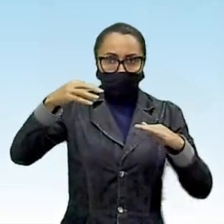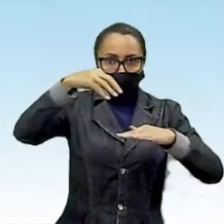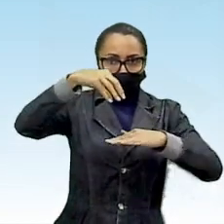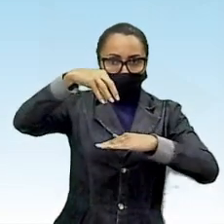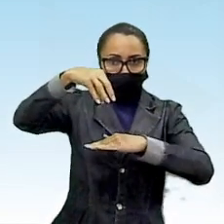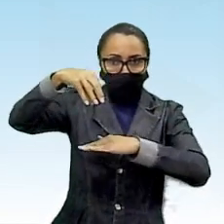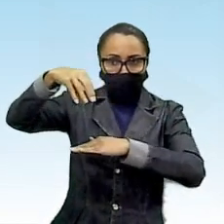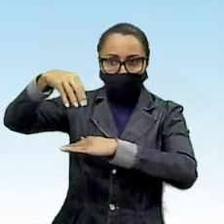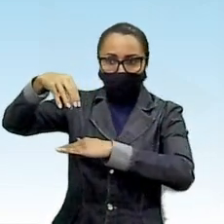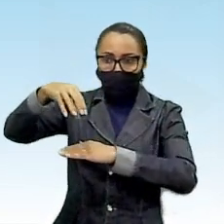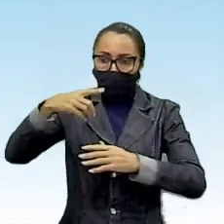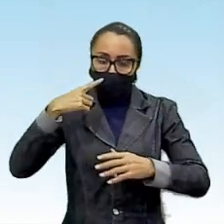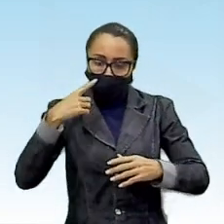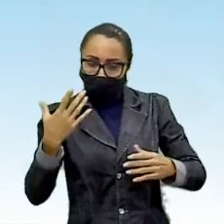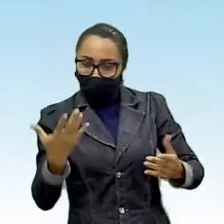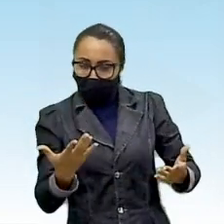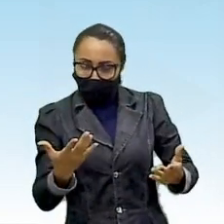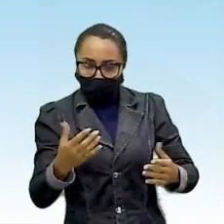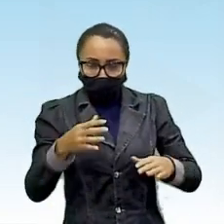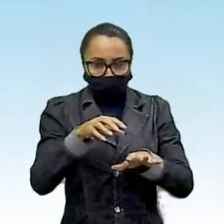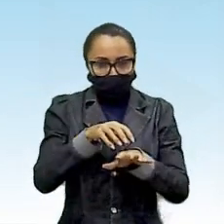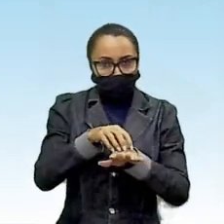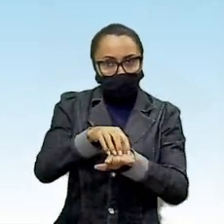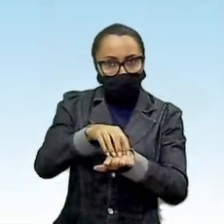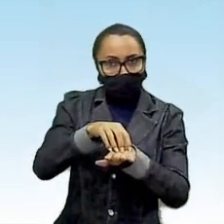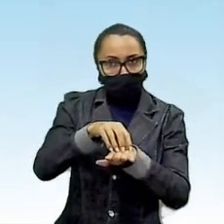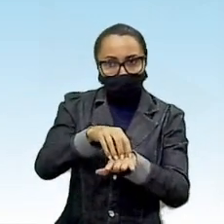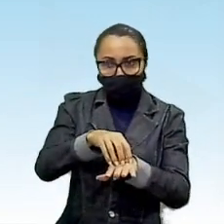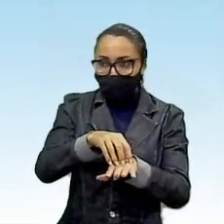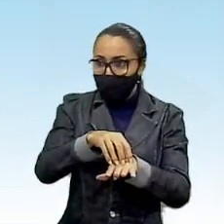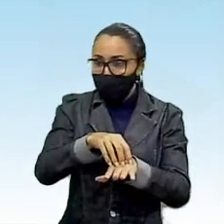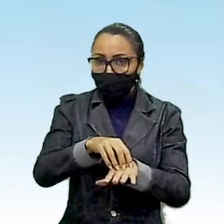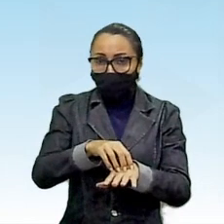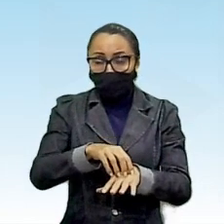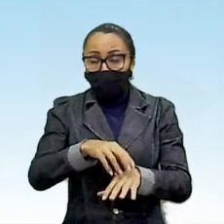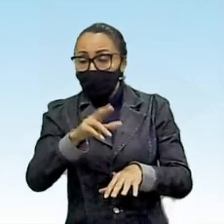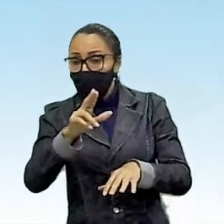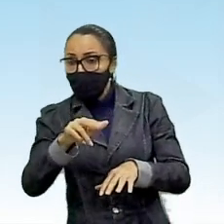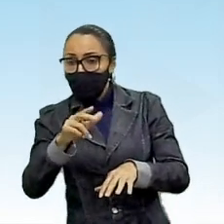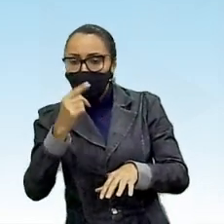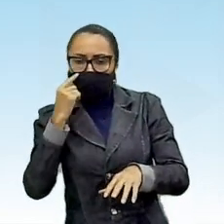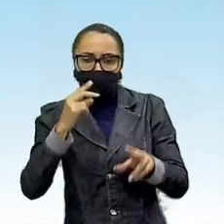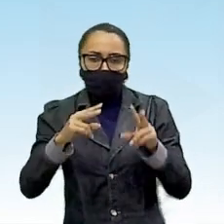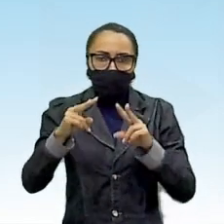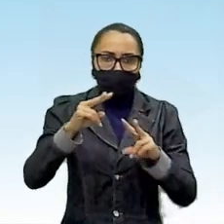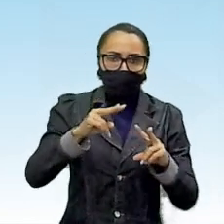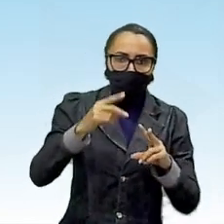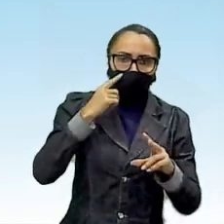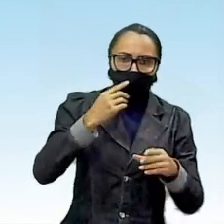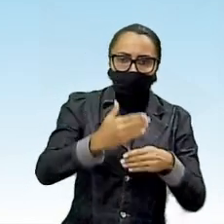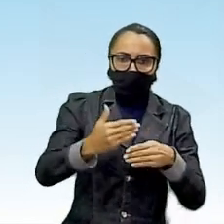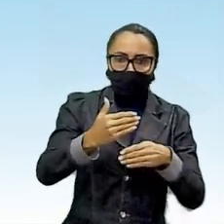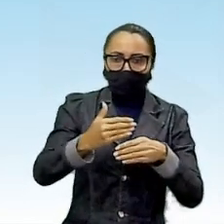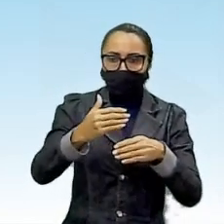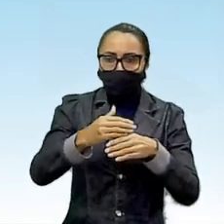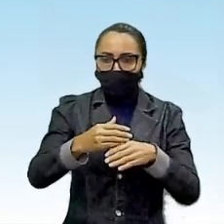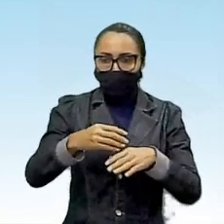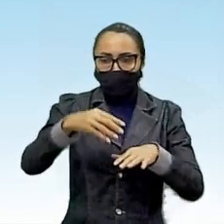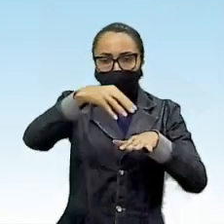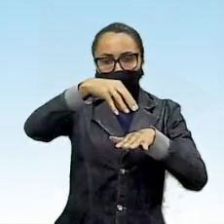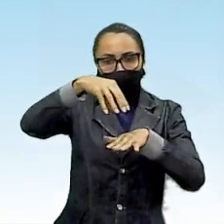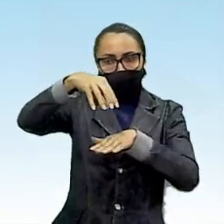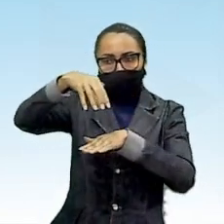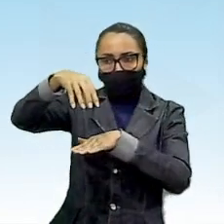utilizados originalmente para transporte de cargas. Então, quem nunca aqui viu em uma obra um contêiner sendo utilizado para banheiro,